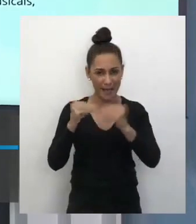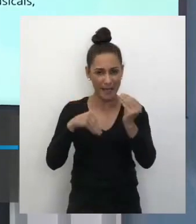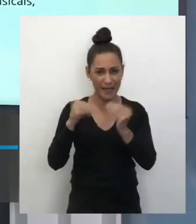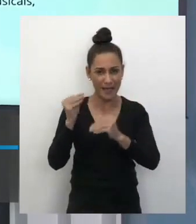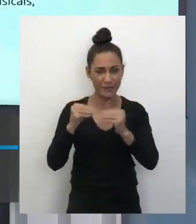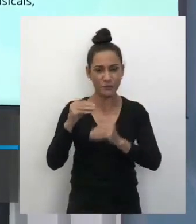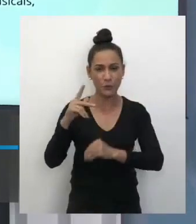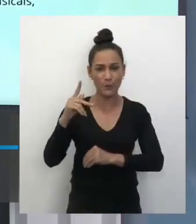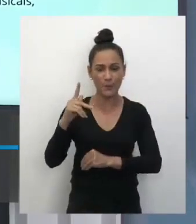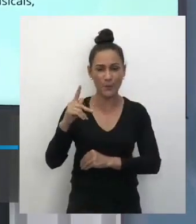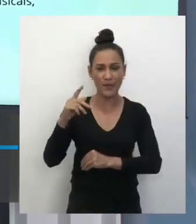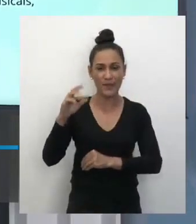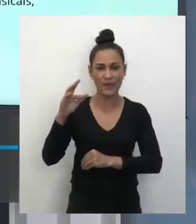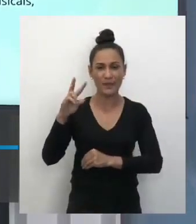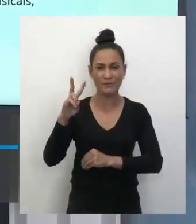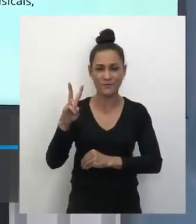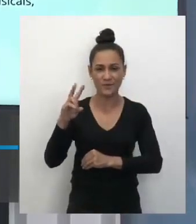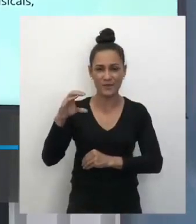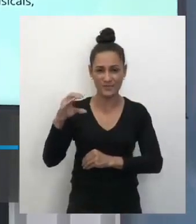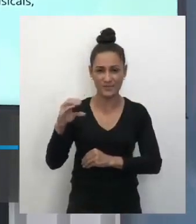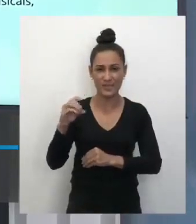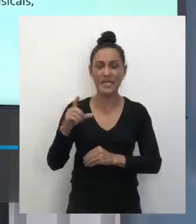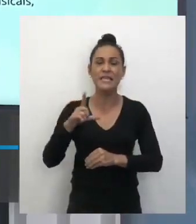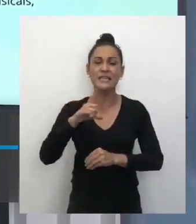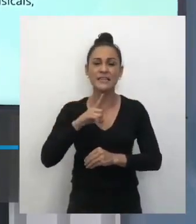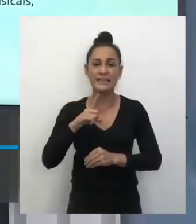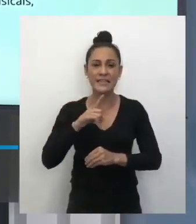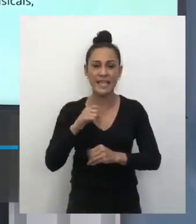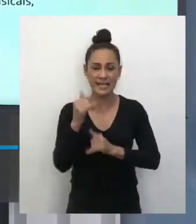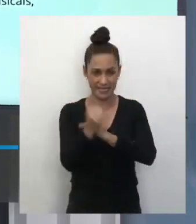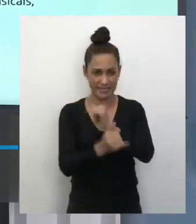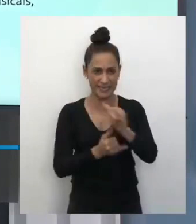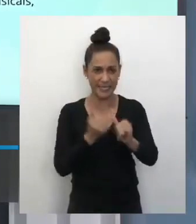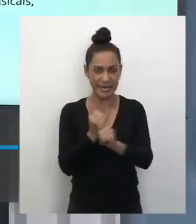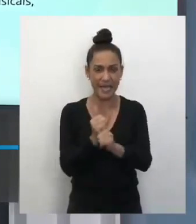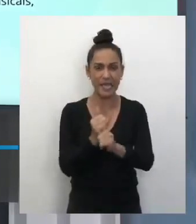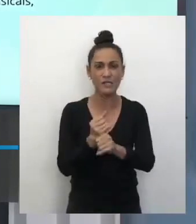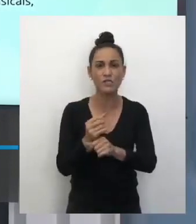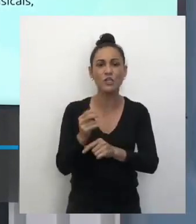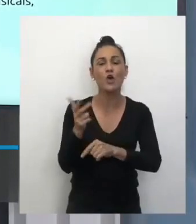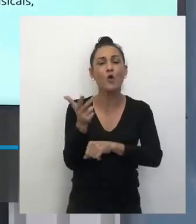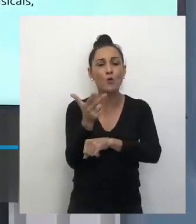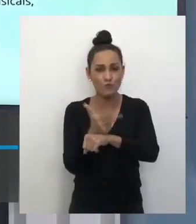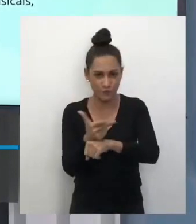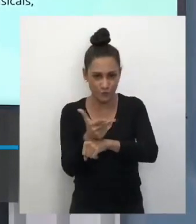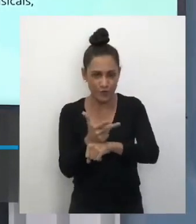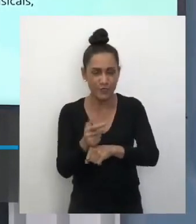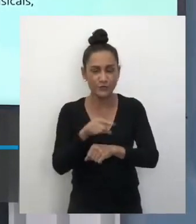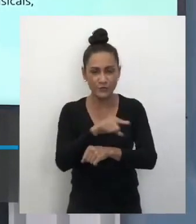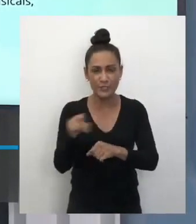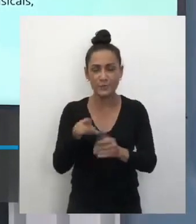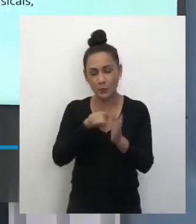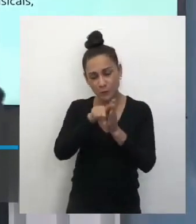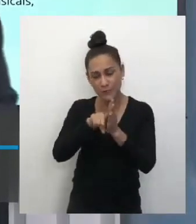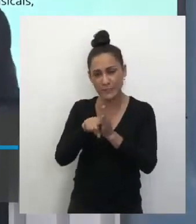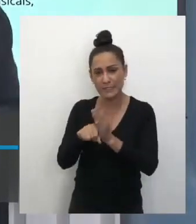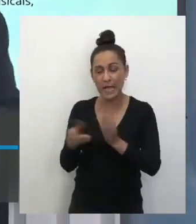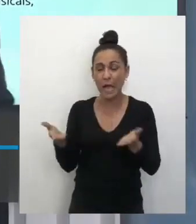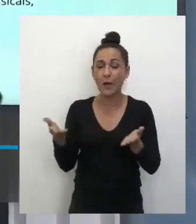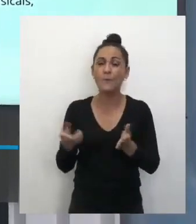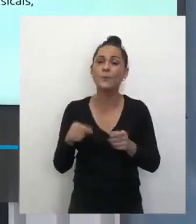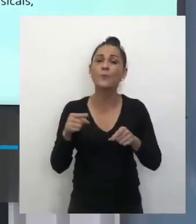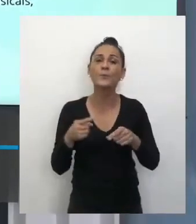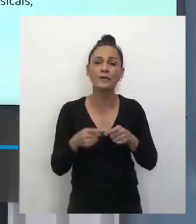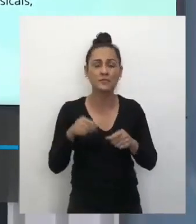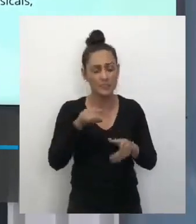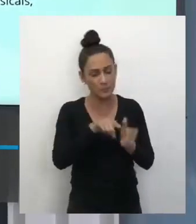vocês puderem, vocês podem procurar na internet esse vídeo, tá? Claro que por questão de direitos autorais a gente não pode reproduzi-lo aqui, mas vocês podem dar uma